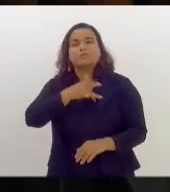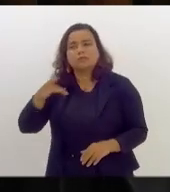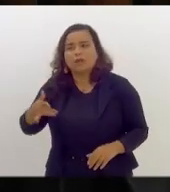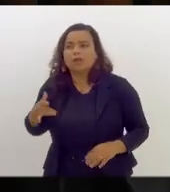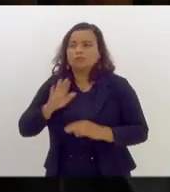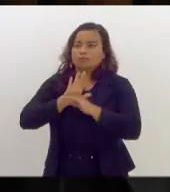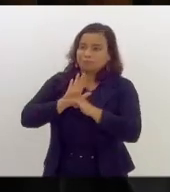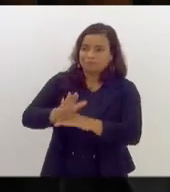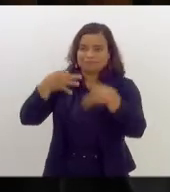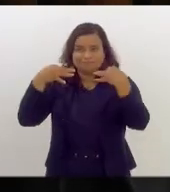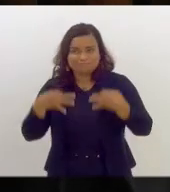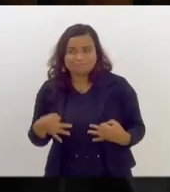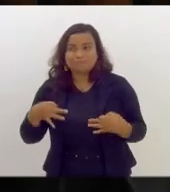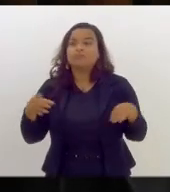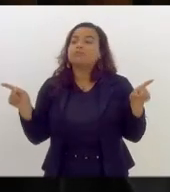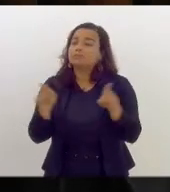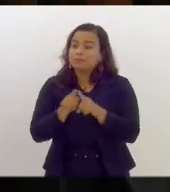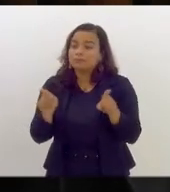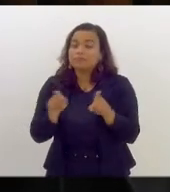para